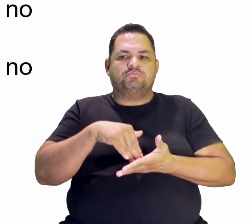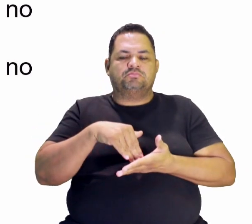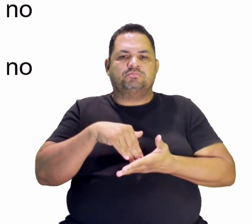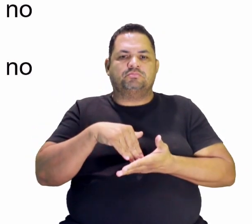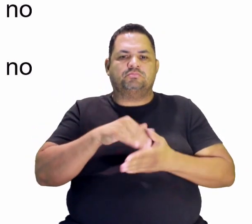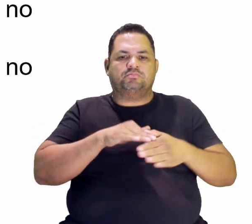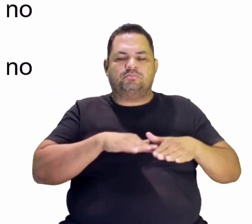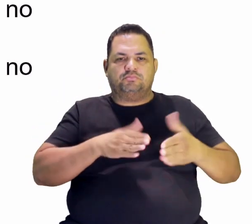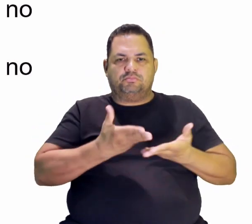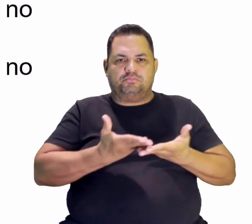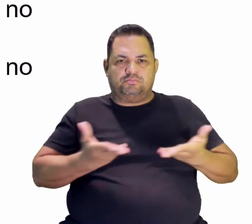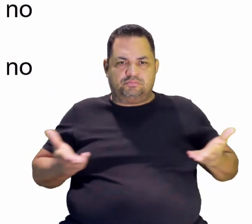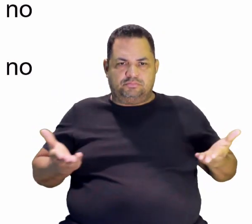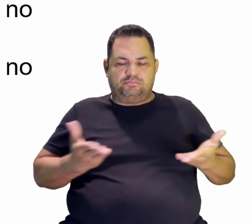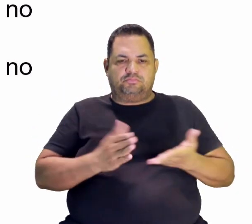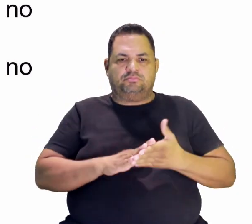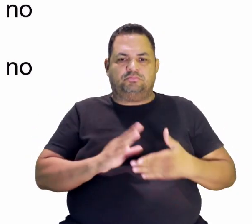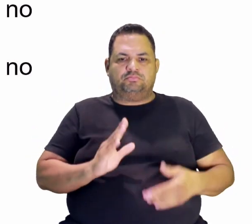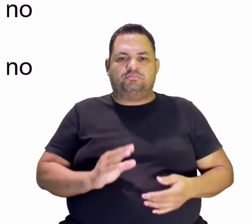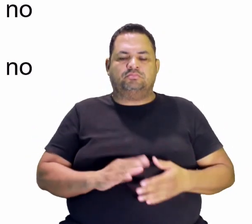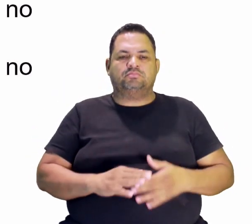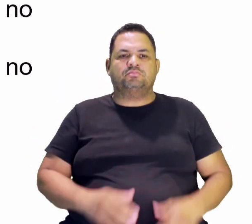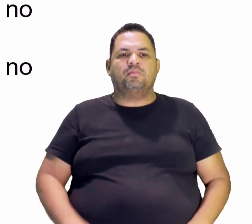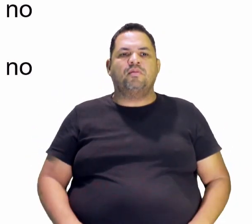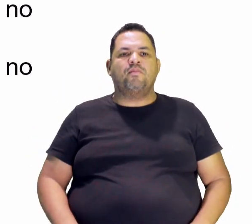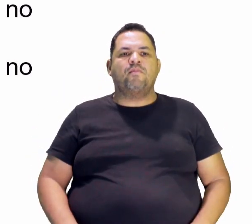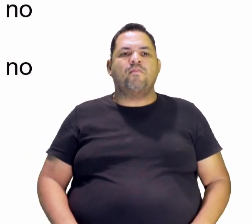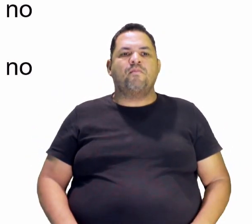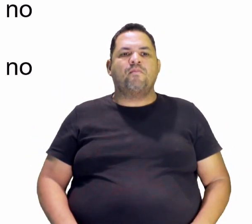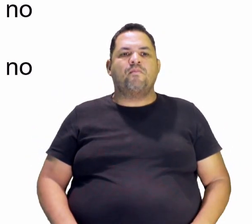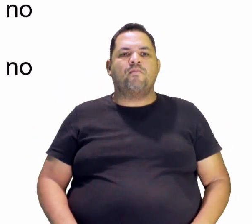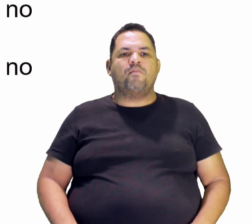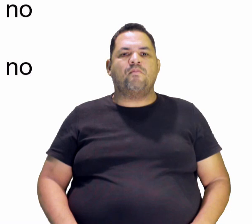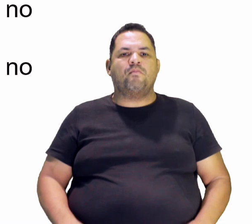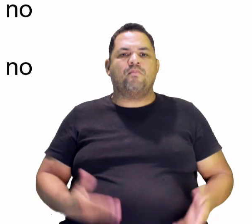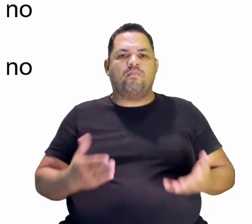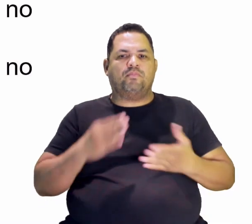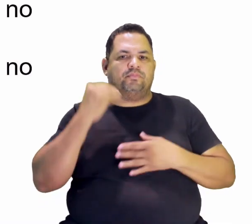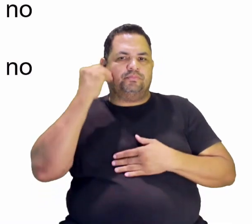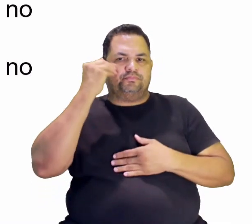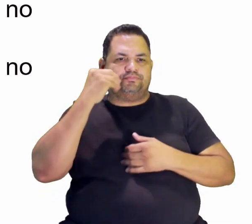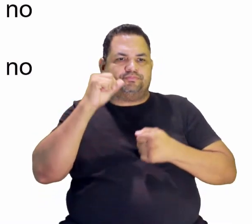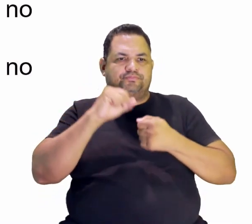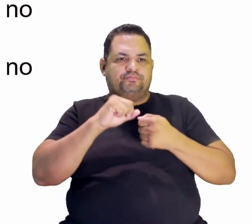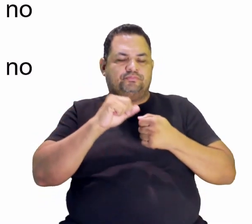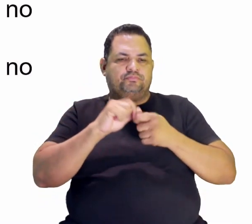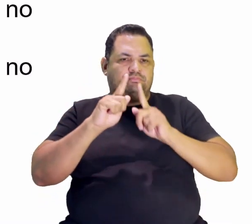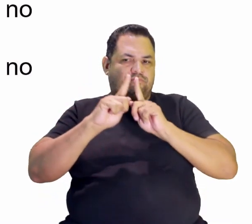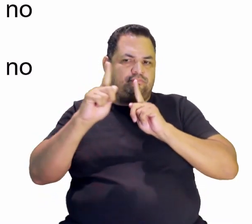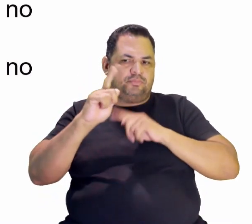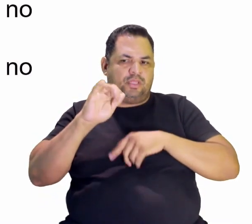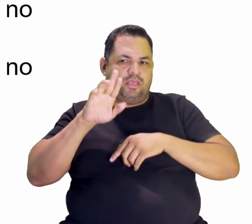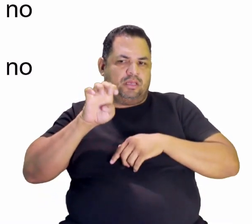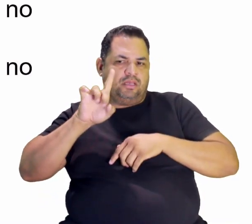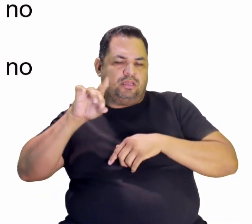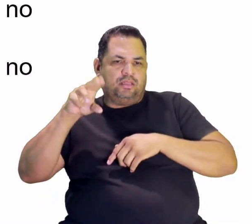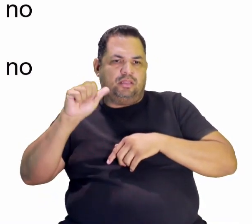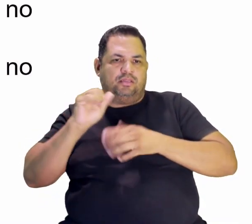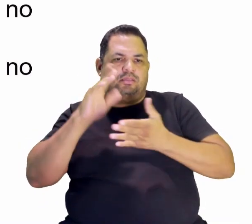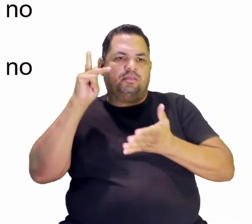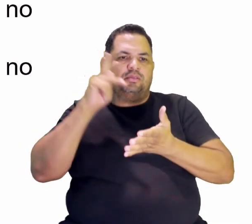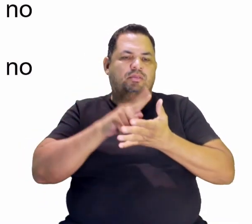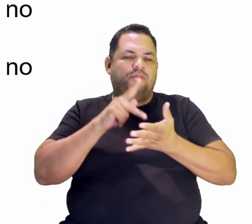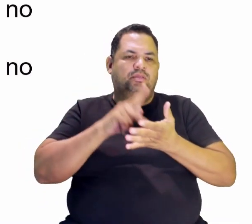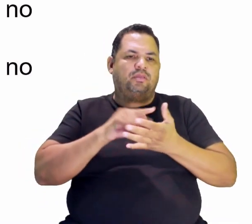Foi aquela experiência que a gente mencionou da Torre de Pisa. Com relação ao experimento realizado por Galileu,